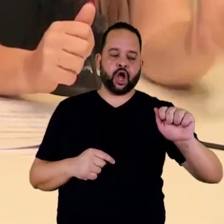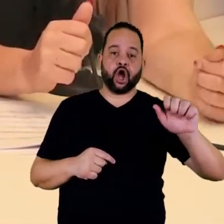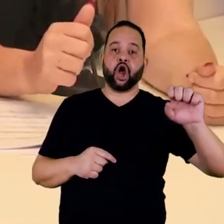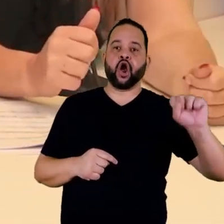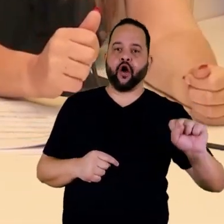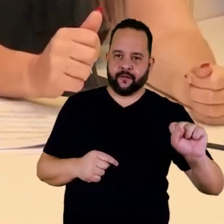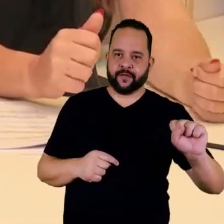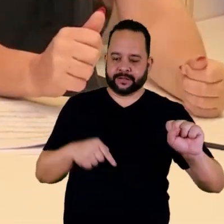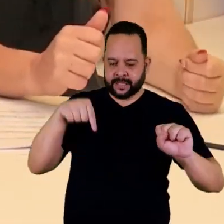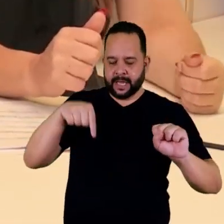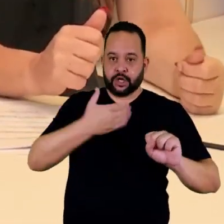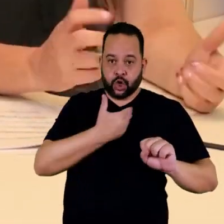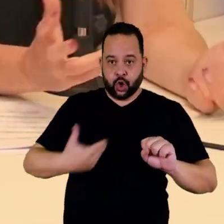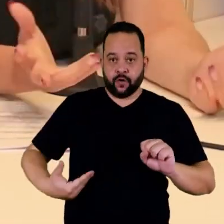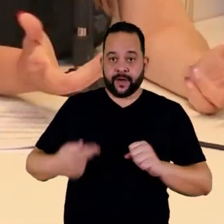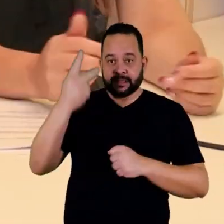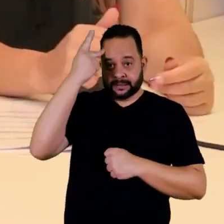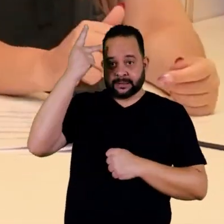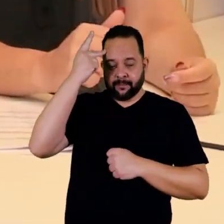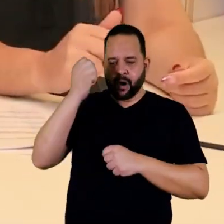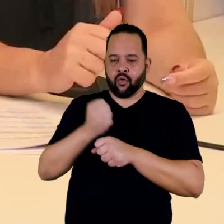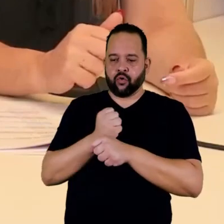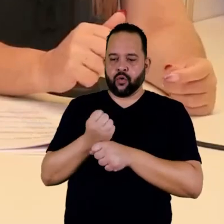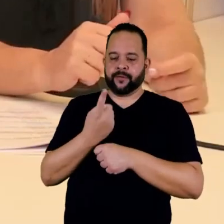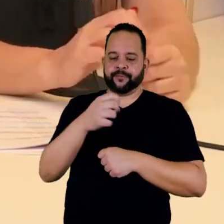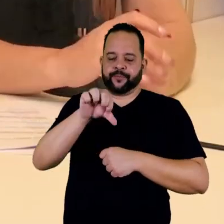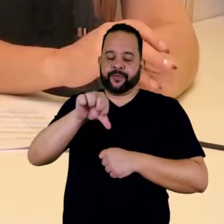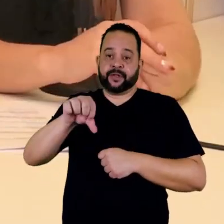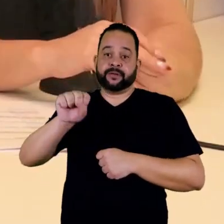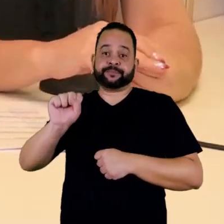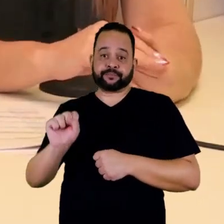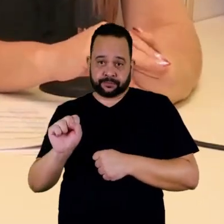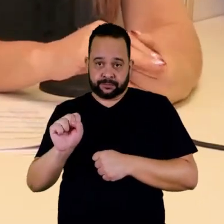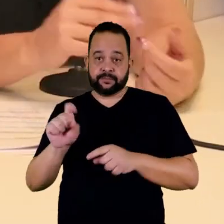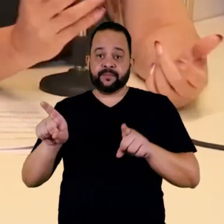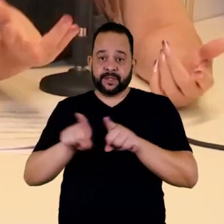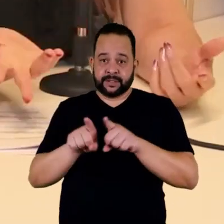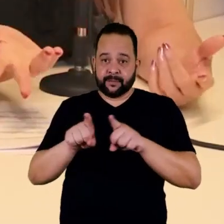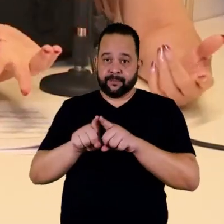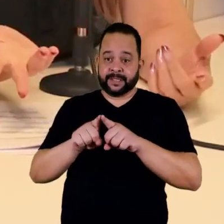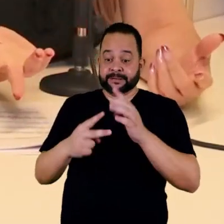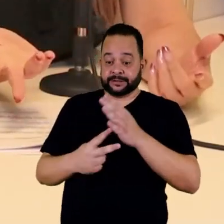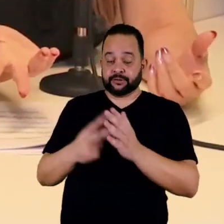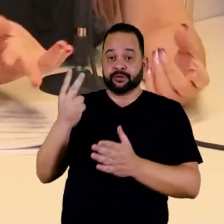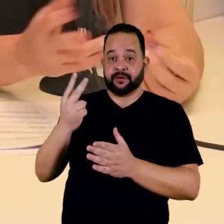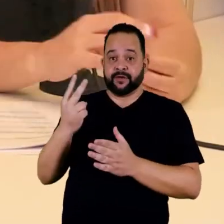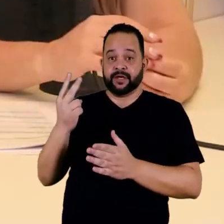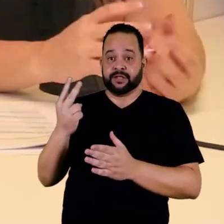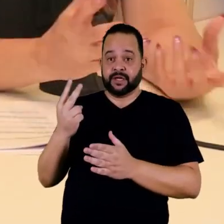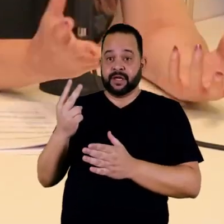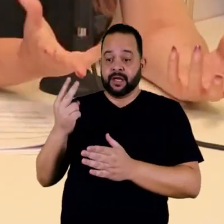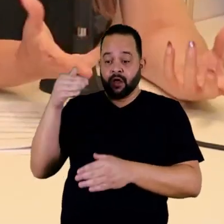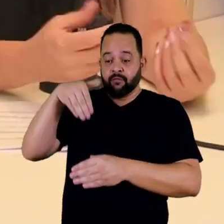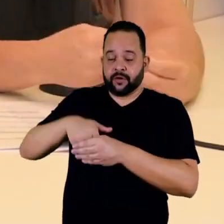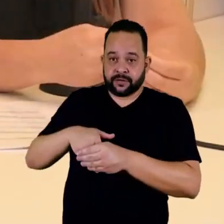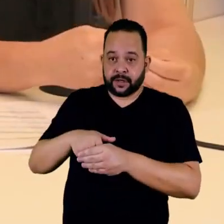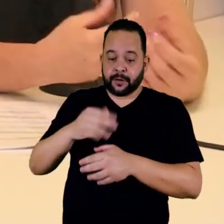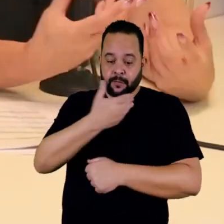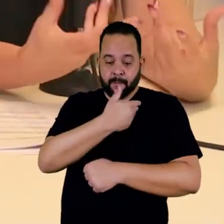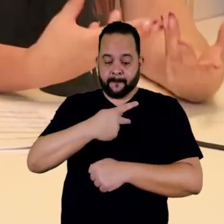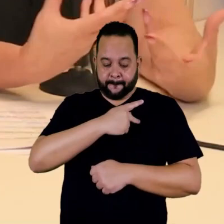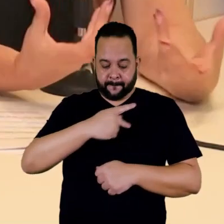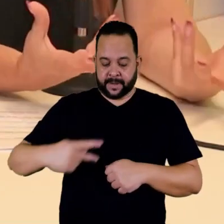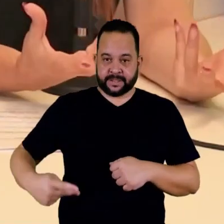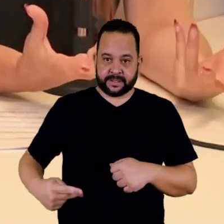então do Estado de São Paulo estamos falando do é 98 era a reeleição e do presidente Fernando Henrique na época né